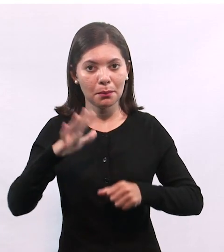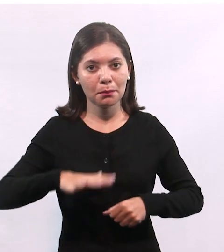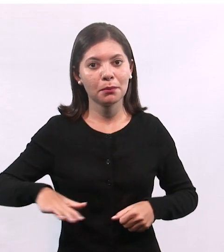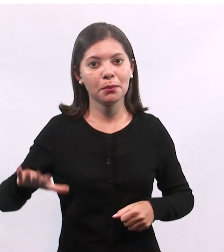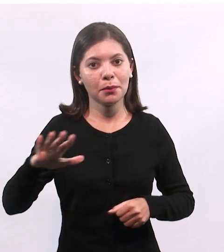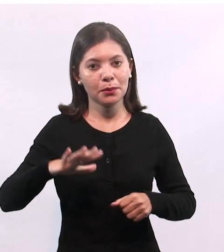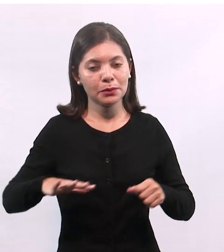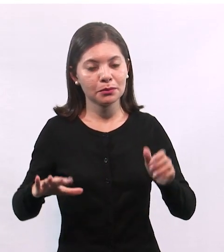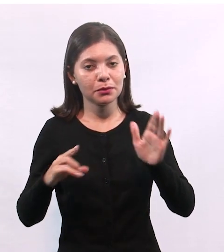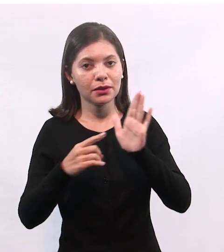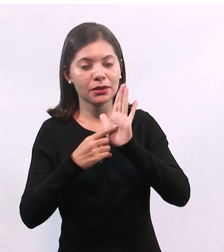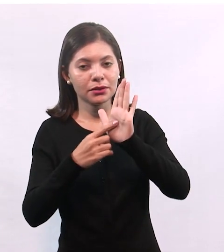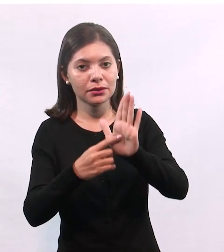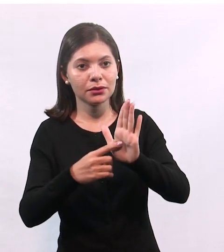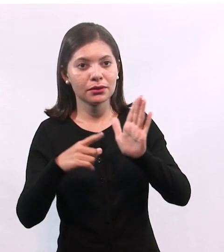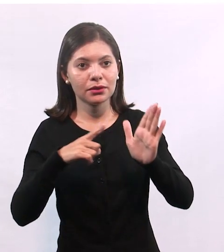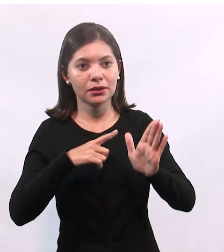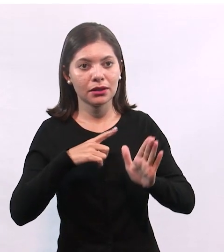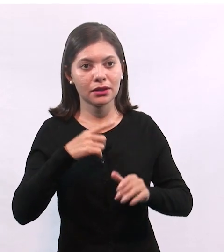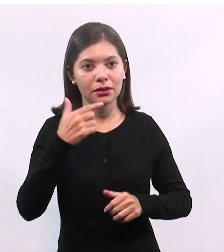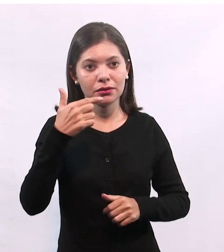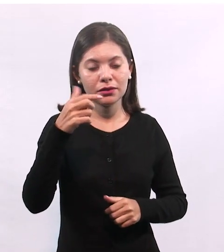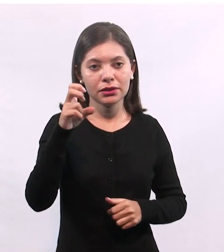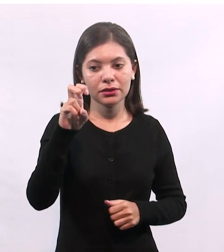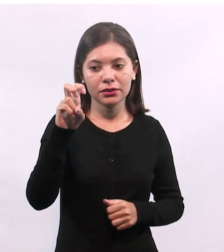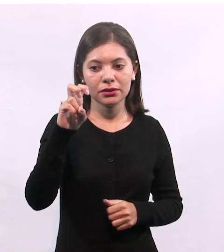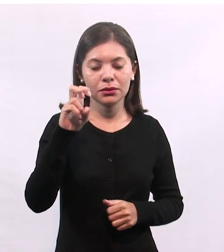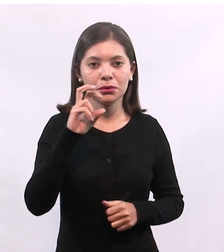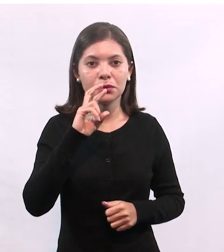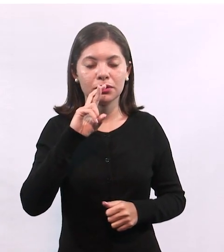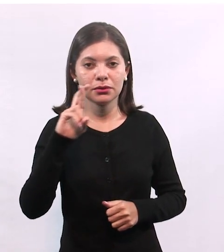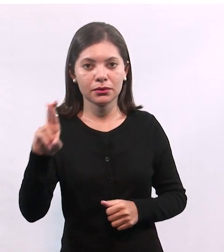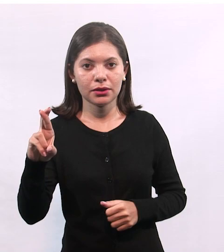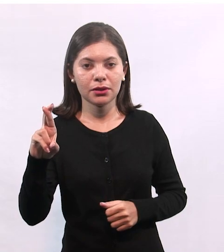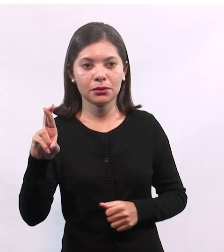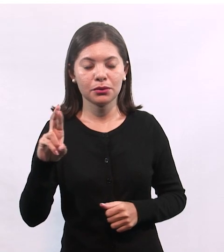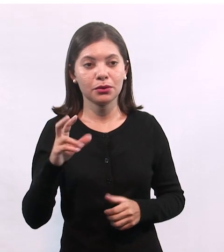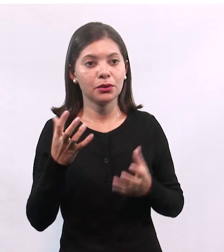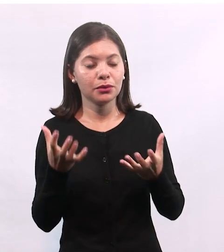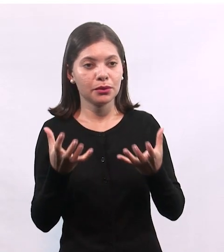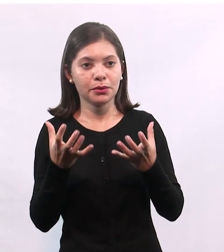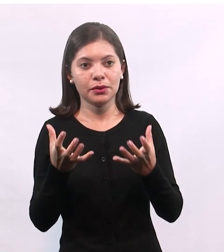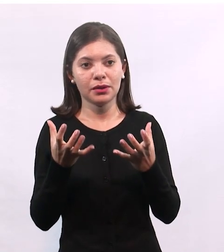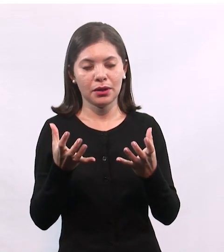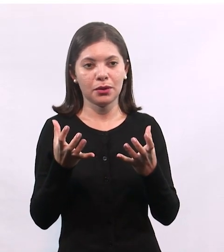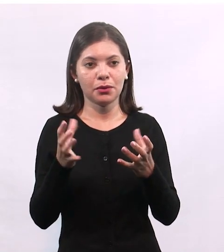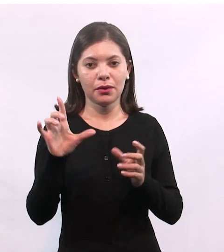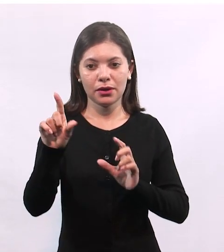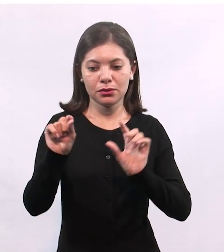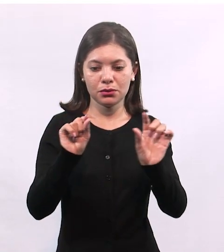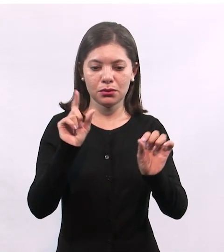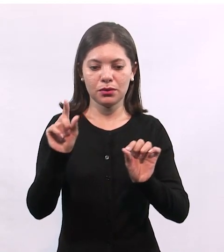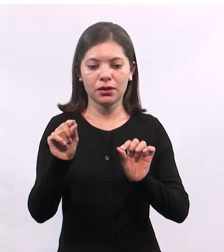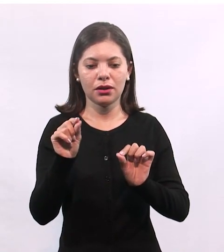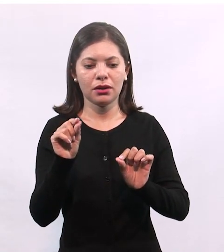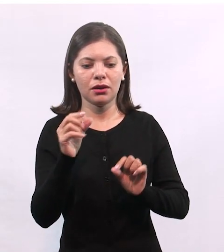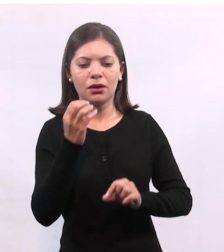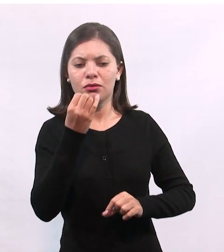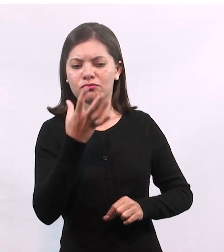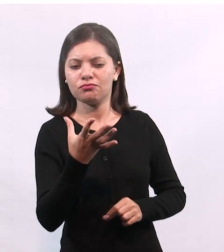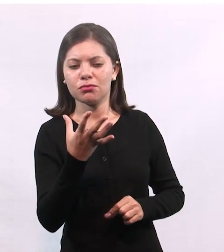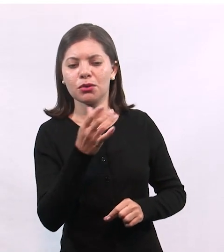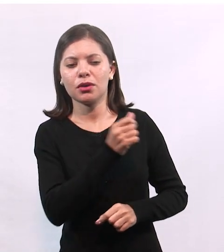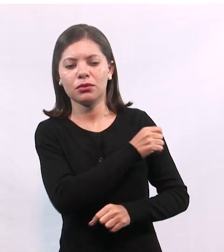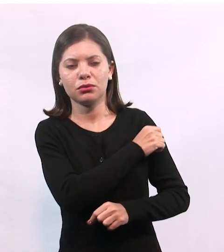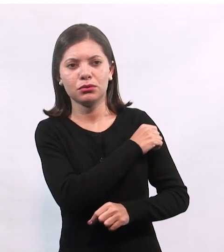o meu espaço amostral tem 25 resultados possíveis e o que eu quero que essa escolher um bom aluno